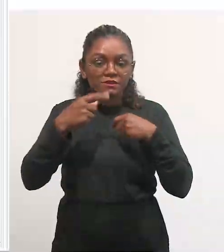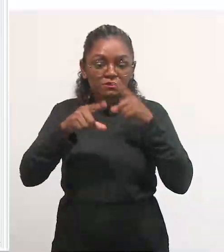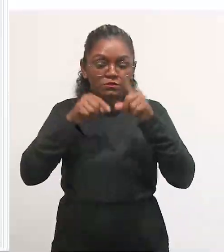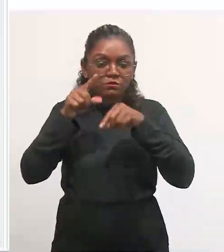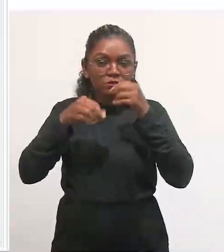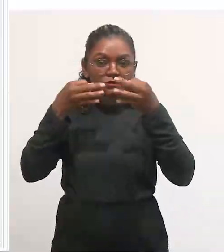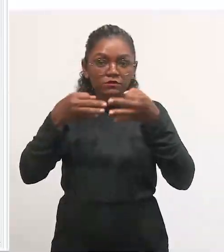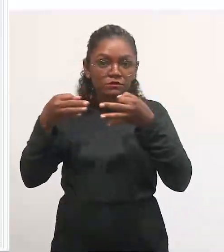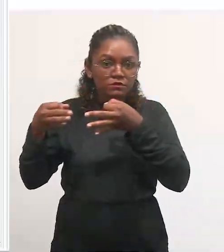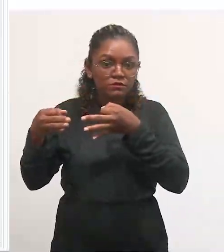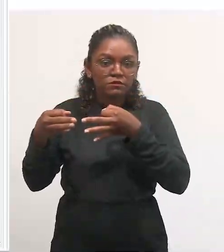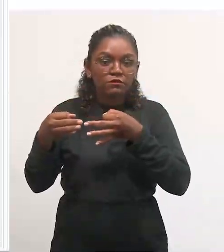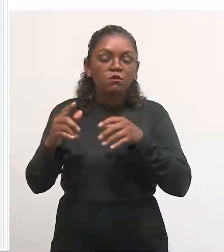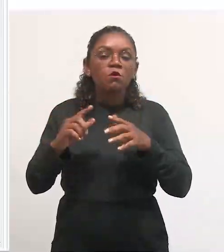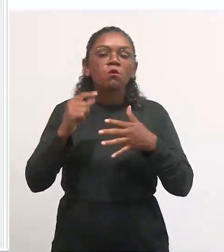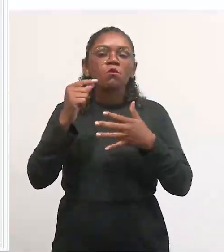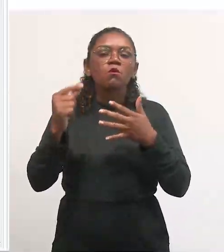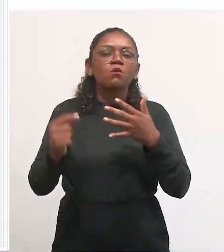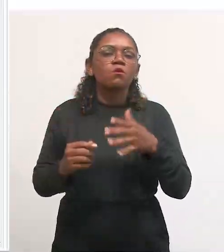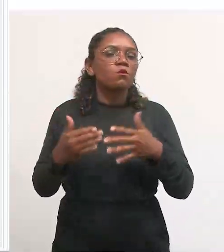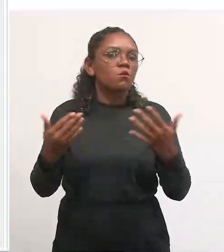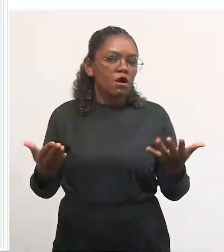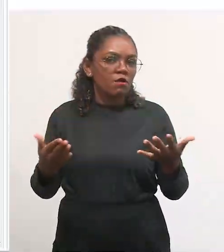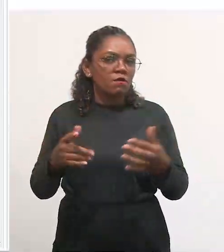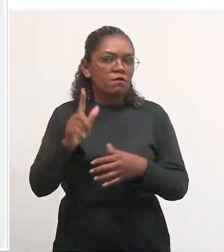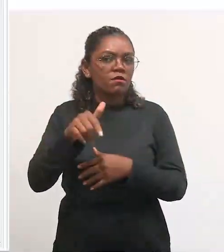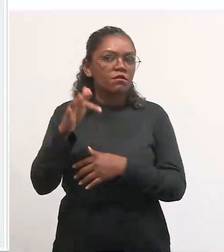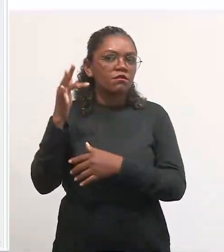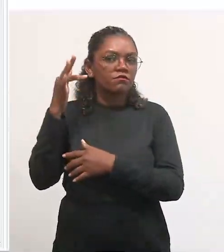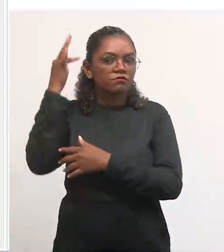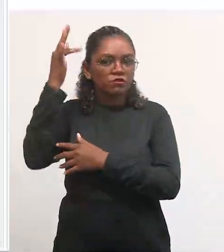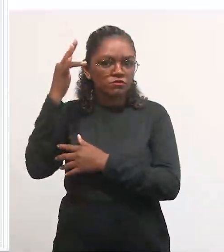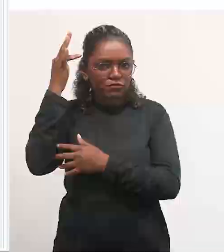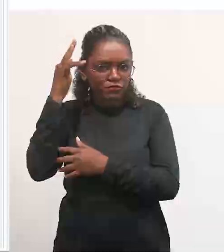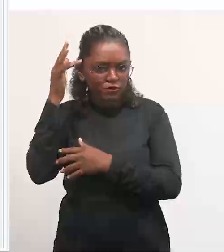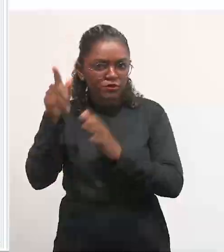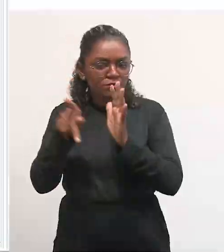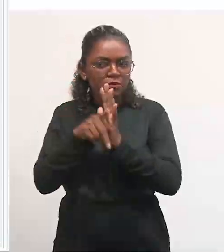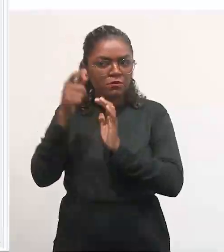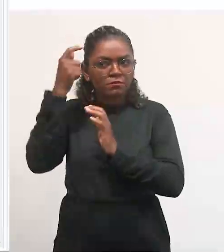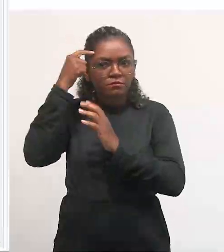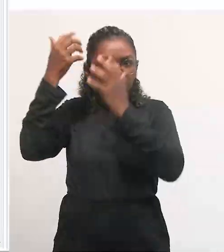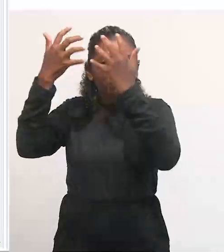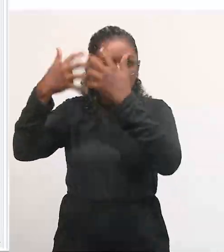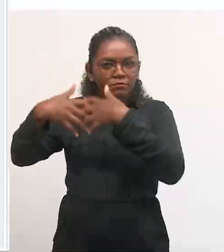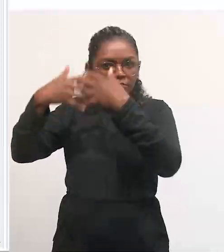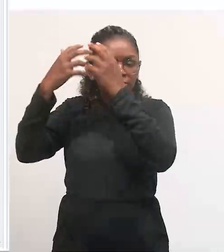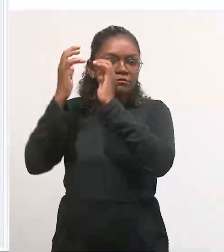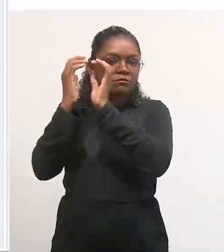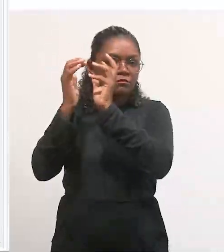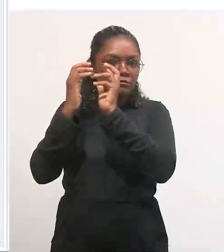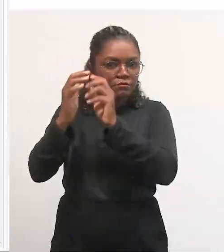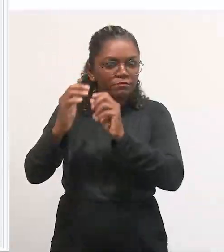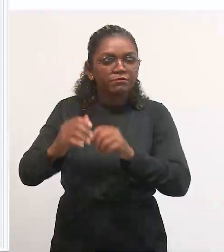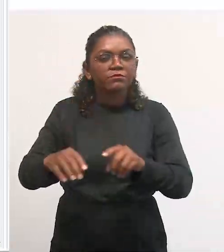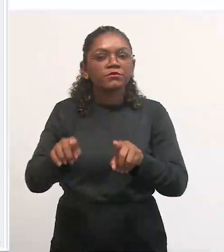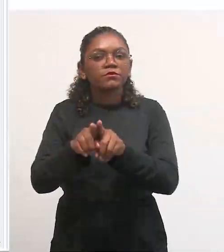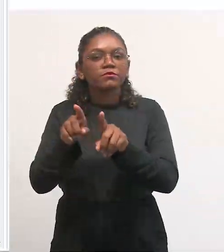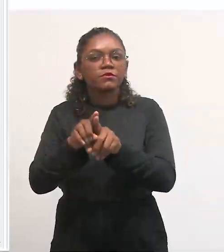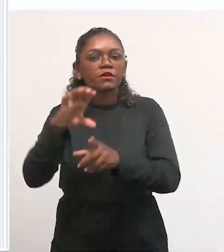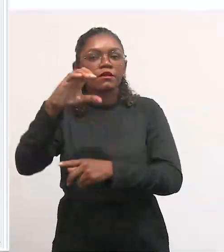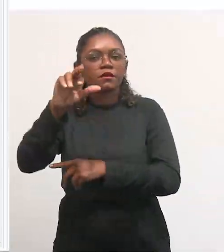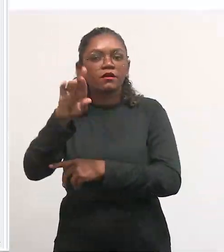exemplo, filosofia, né? O pensamento crítico, a cidadania, ela se dá pela participação, pelo